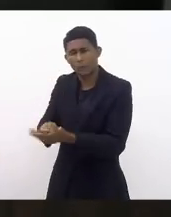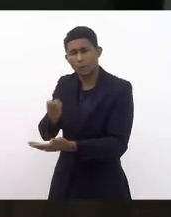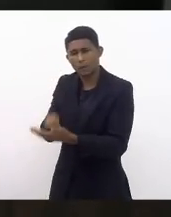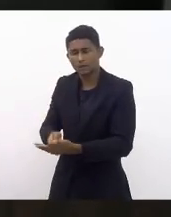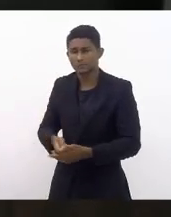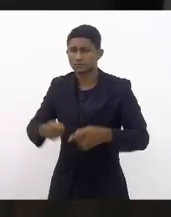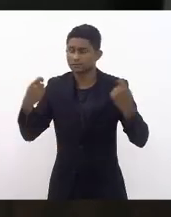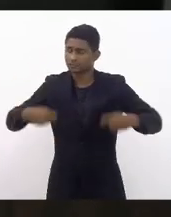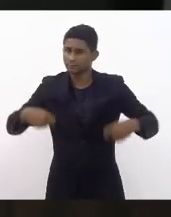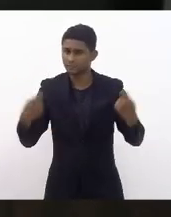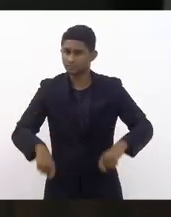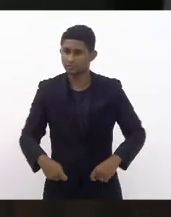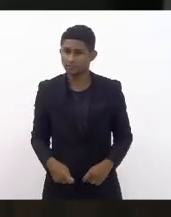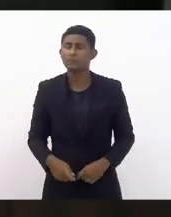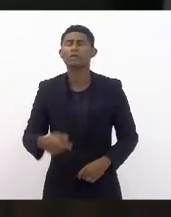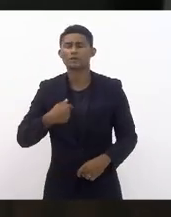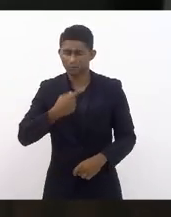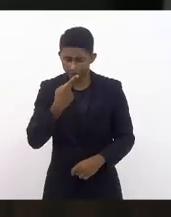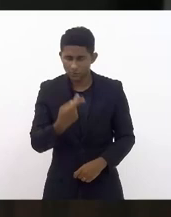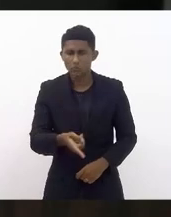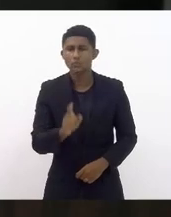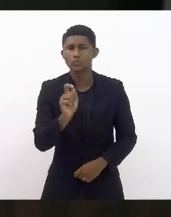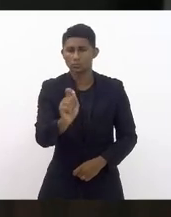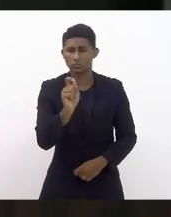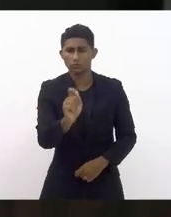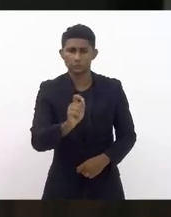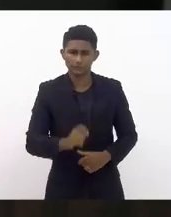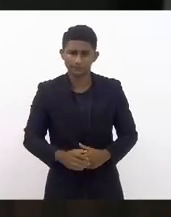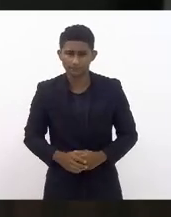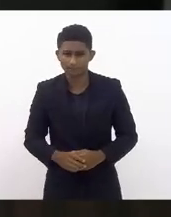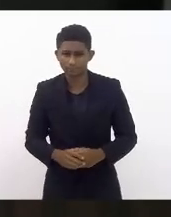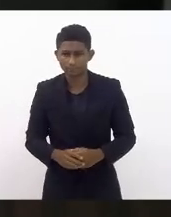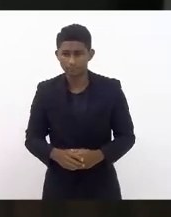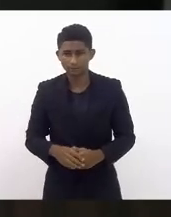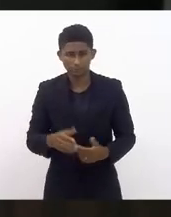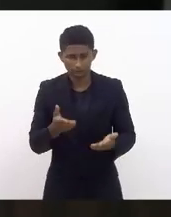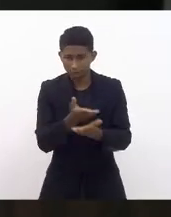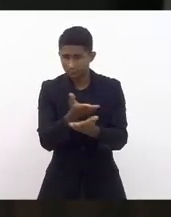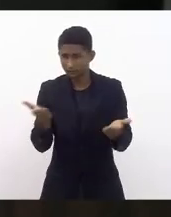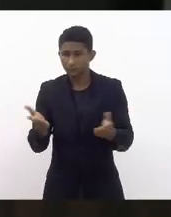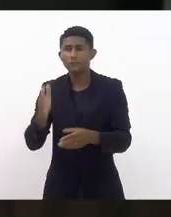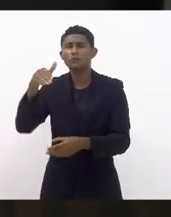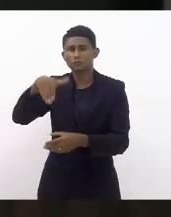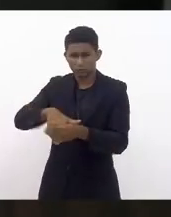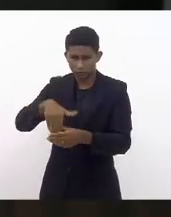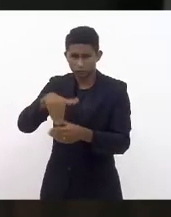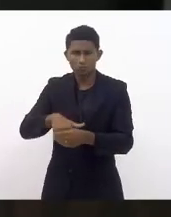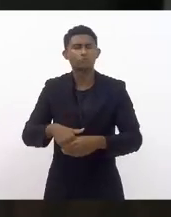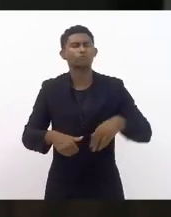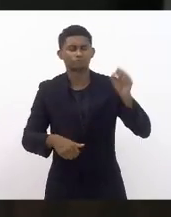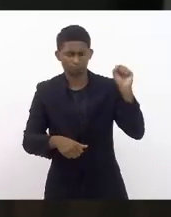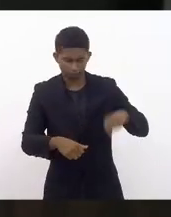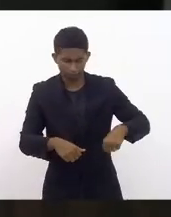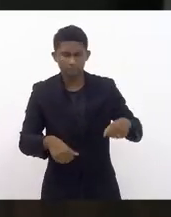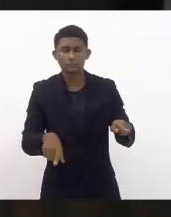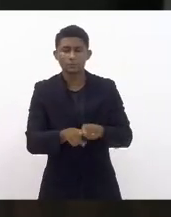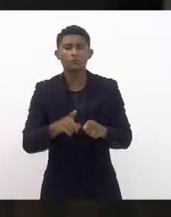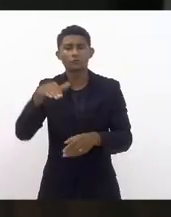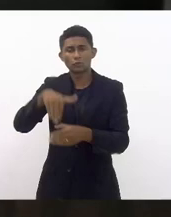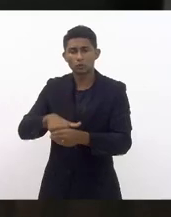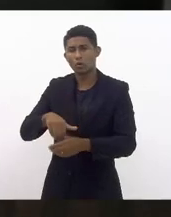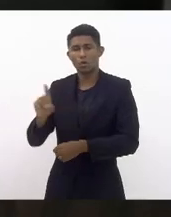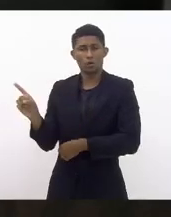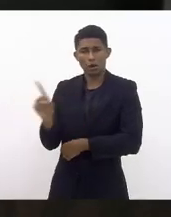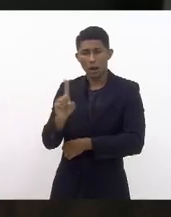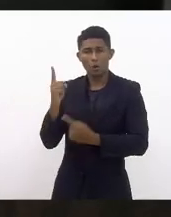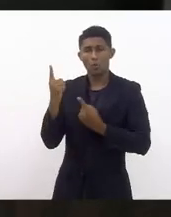Então, quero aqui reconhecer, Lucinha, Luiz, quero aqui reconhecer quem votou a favor e quem votou contra a autonomia.